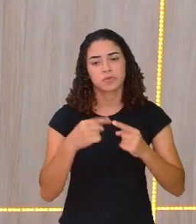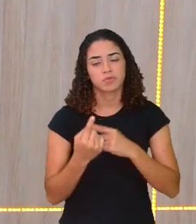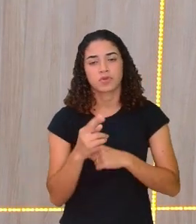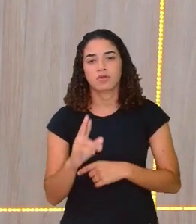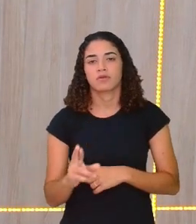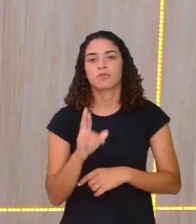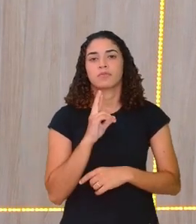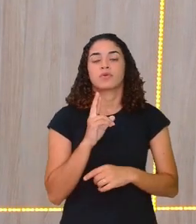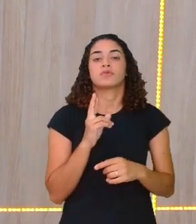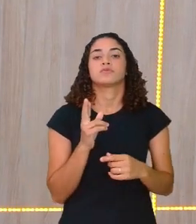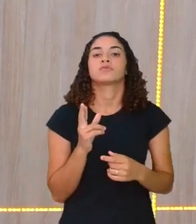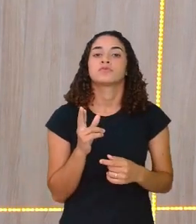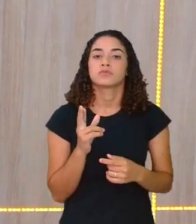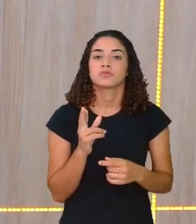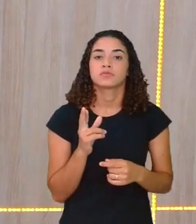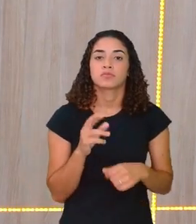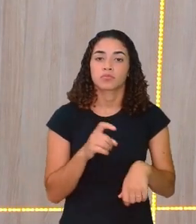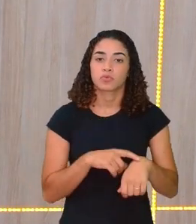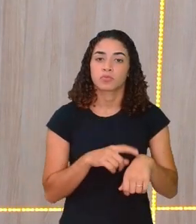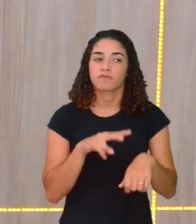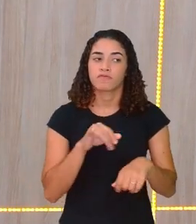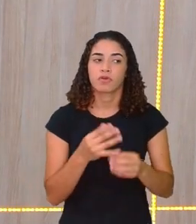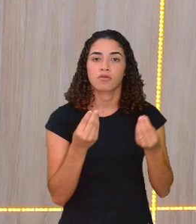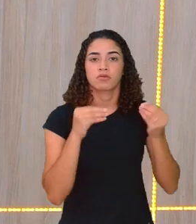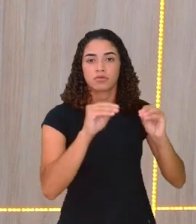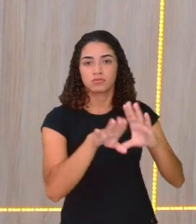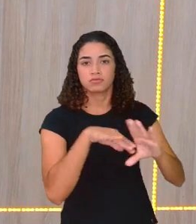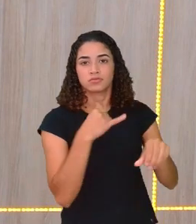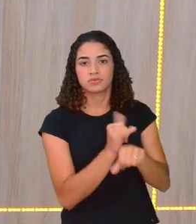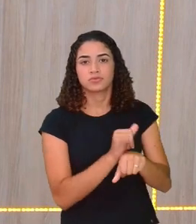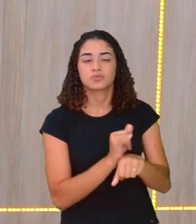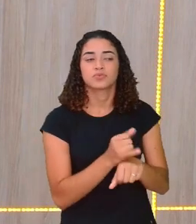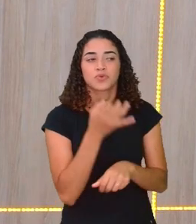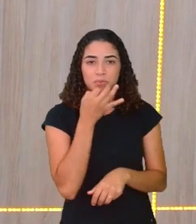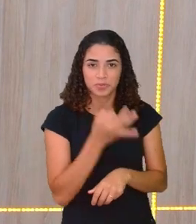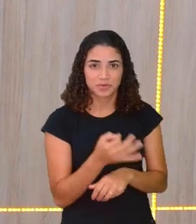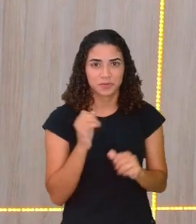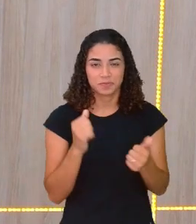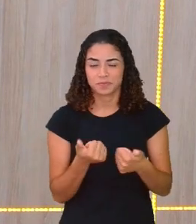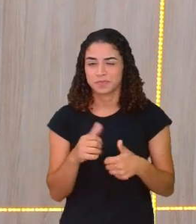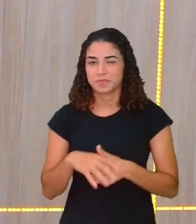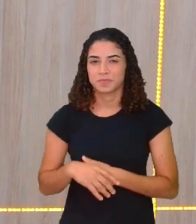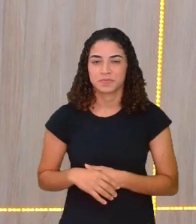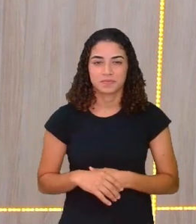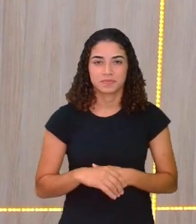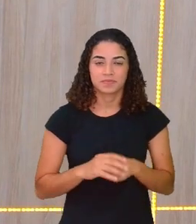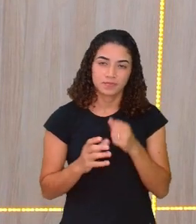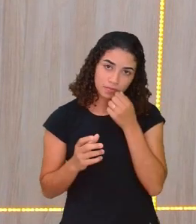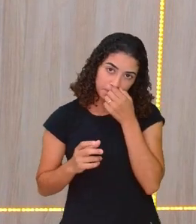resposta quando for acessar o YouTube. Deixa lá nos comentários a resposta dessa questão.